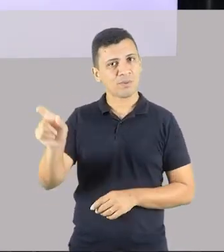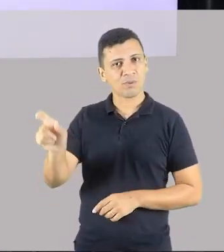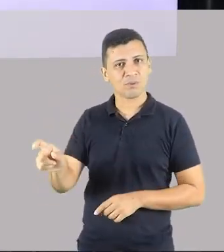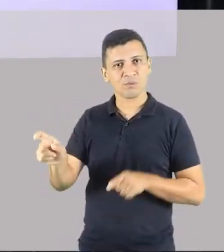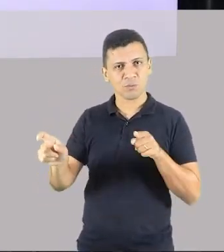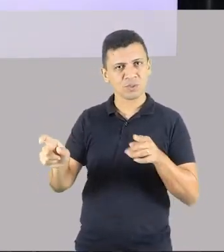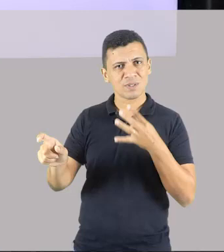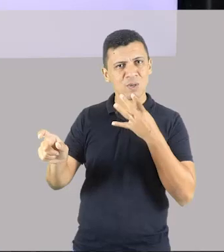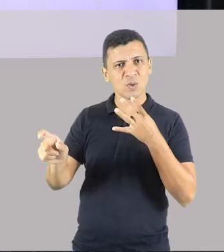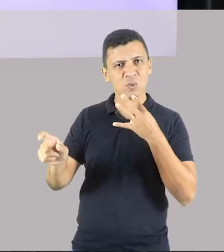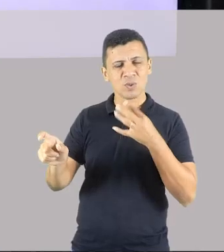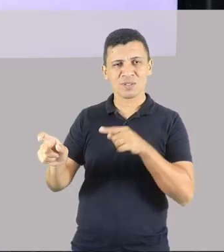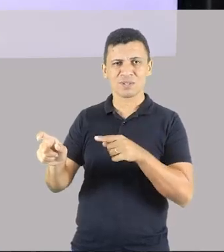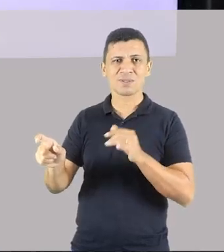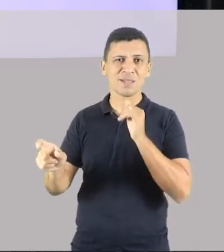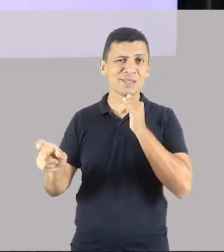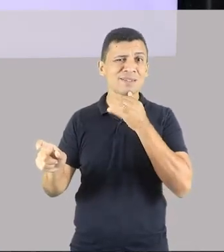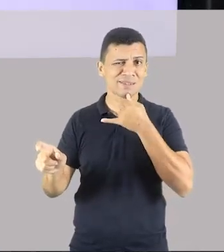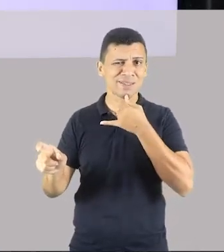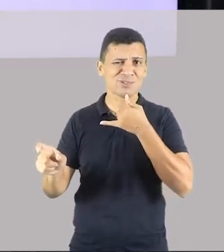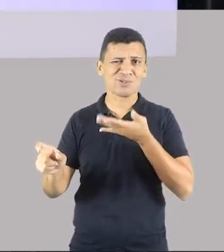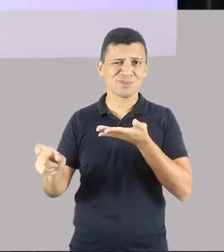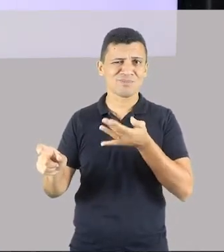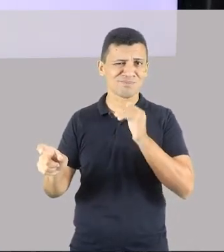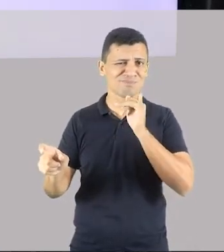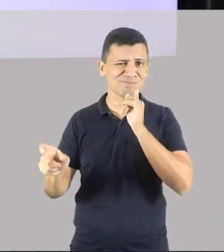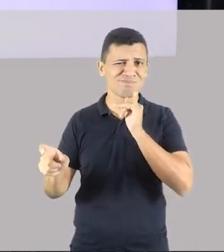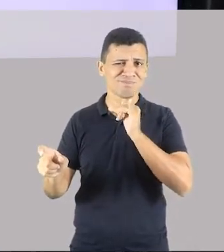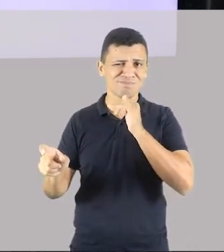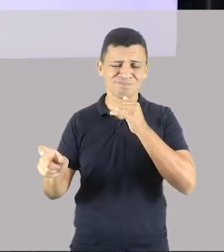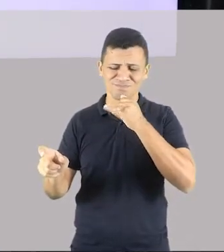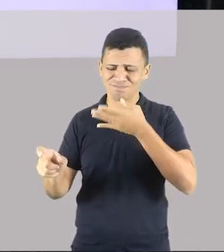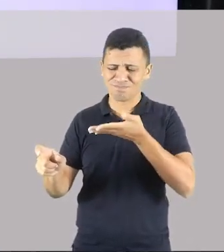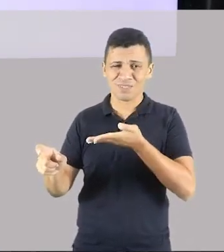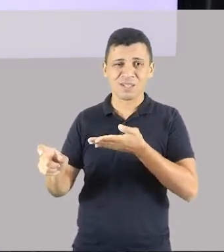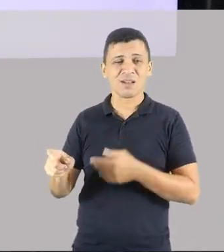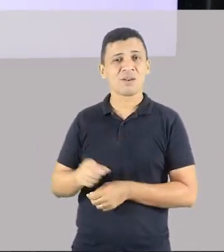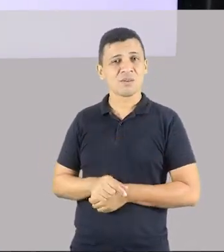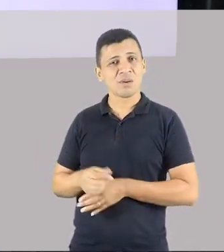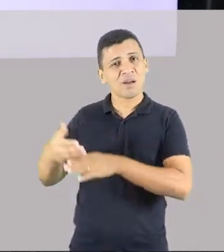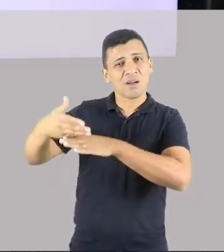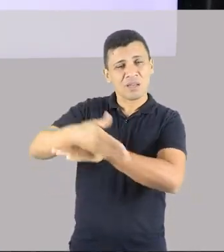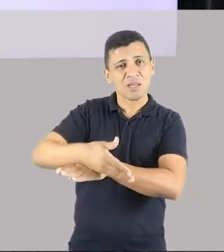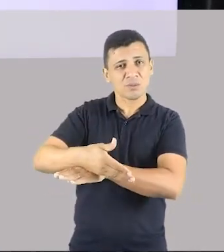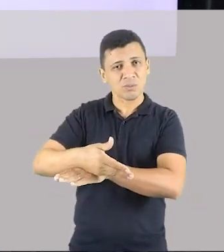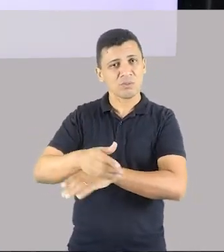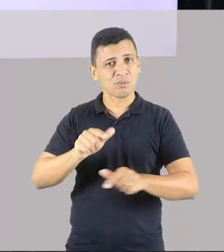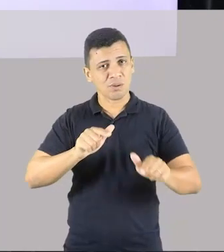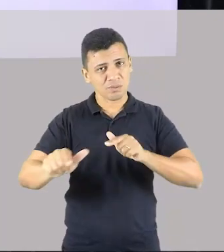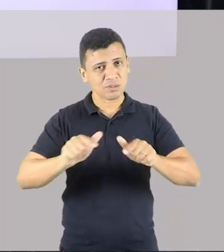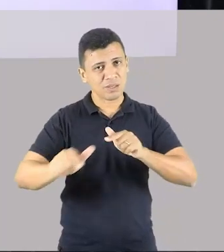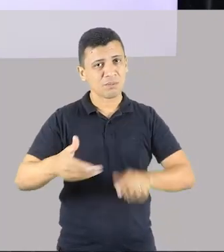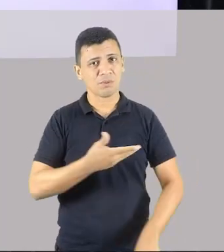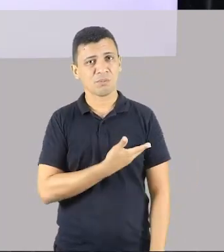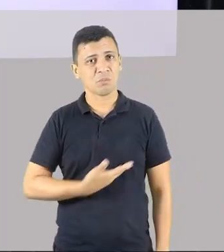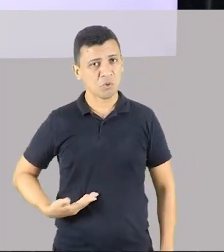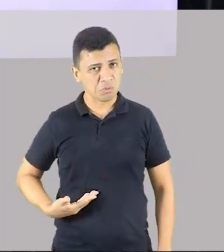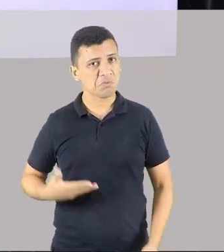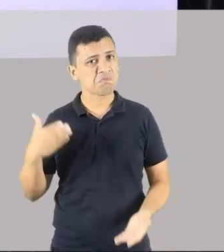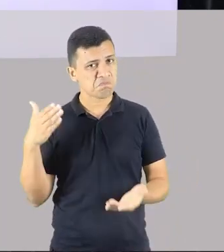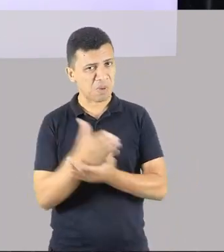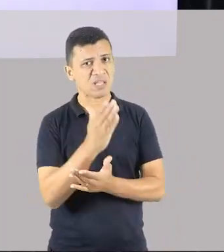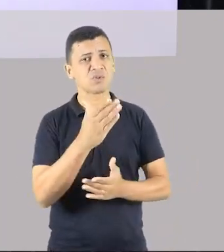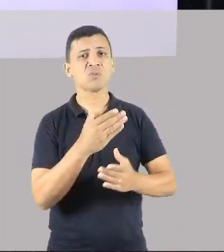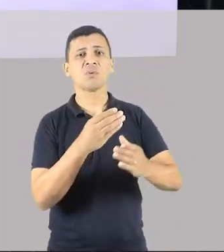exemplo, porque é um exemplo triste. Digamos que você conhece alguém que entrou na carreira pública, ingressou em um cargo público, passou no